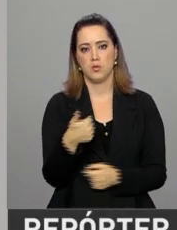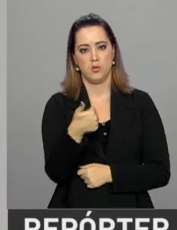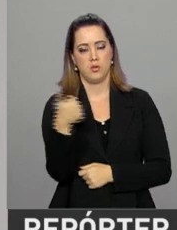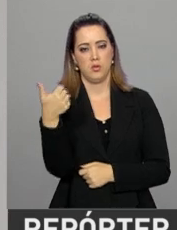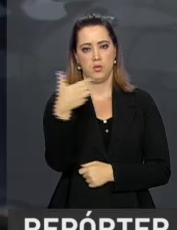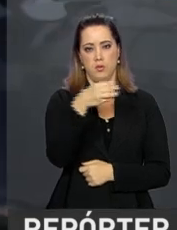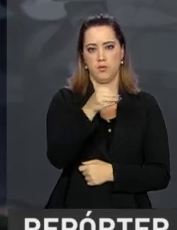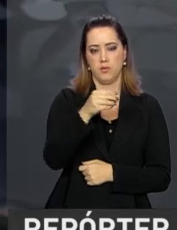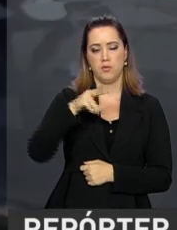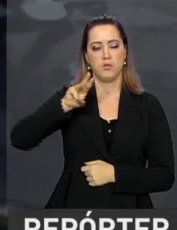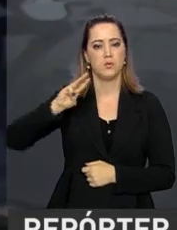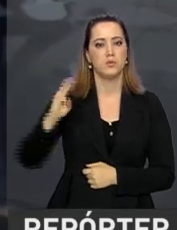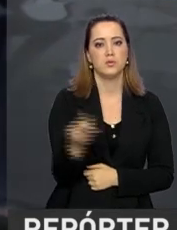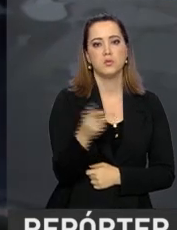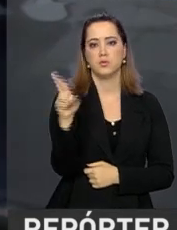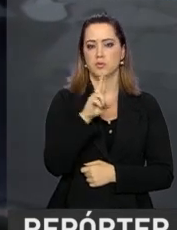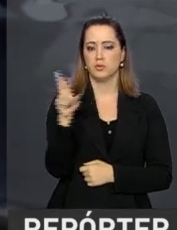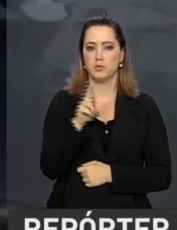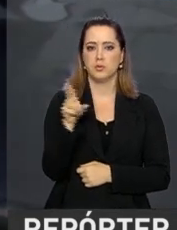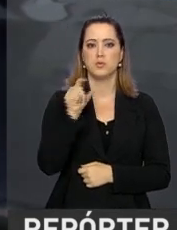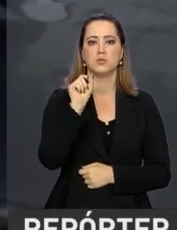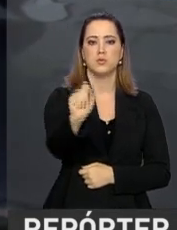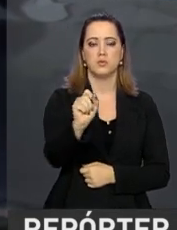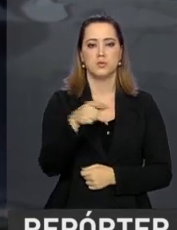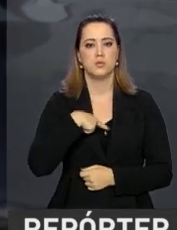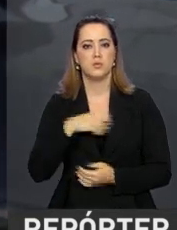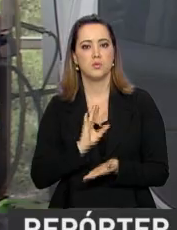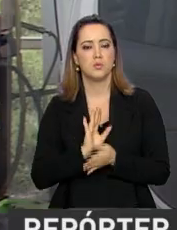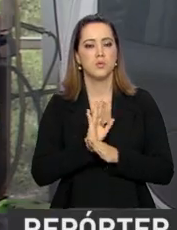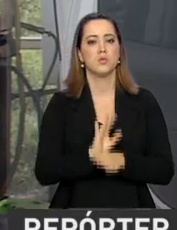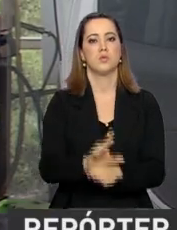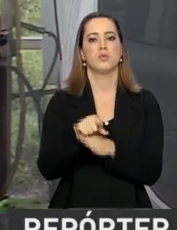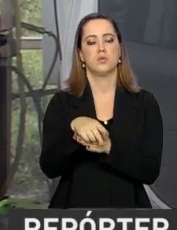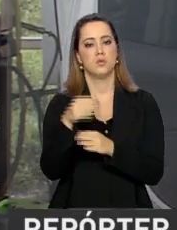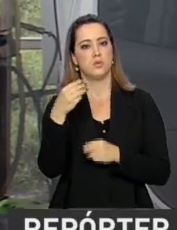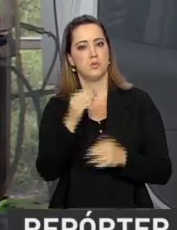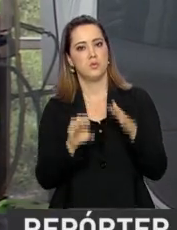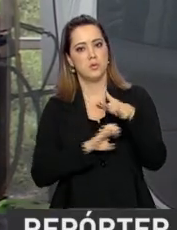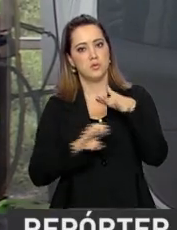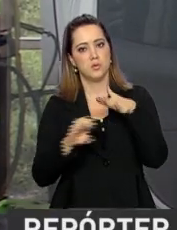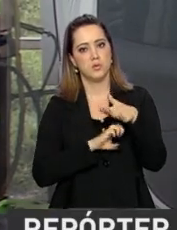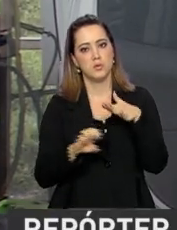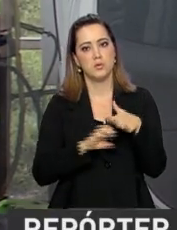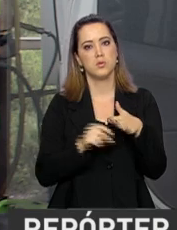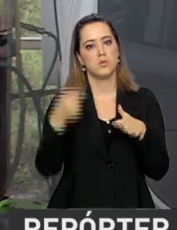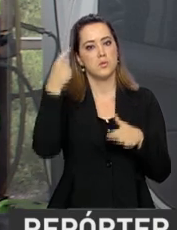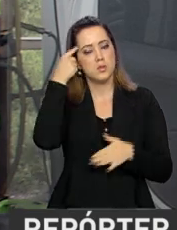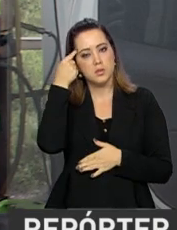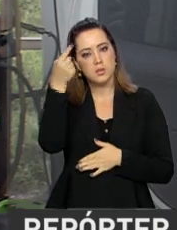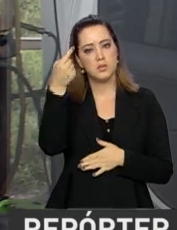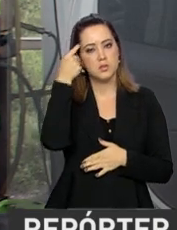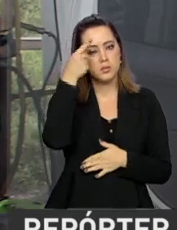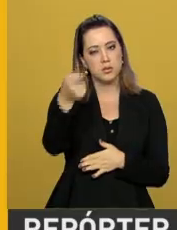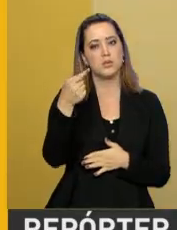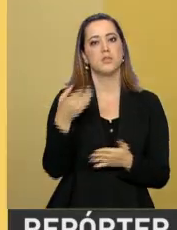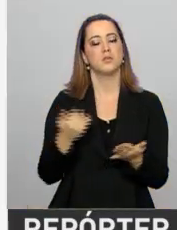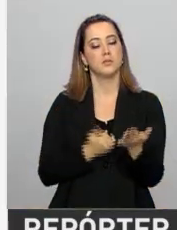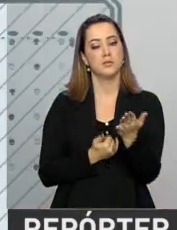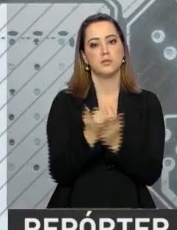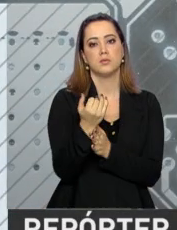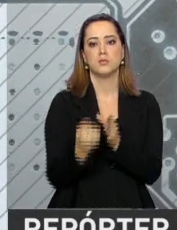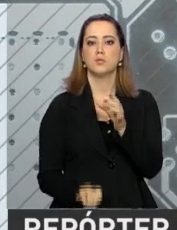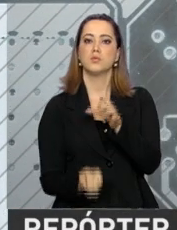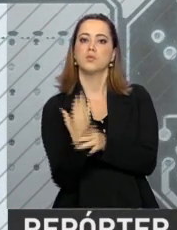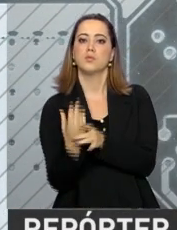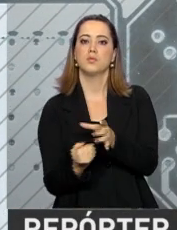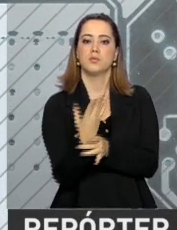em 2 anos. A ideia é dar um empurrãozinho às empresas para que ideias inovadoras saiam do papel. O edital